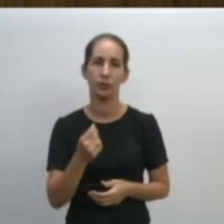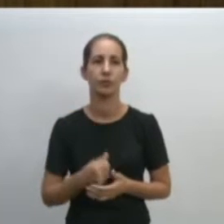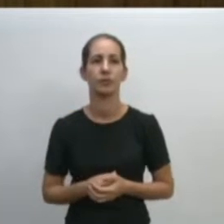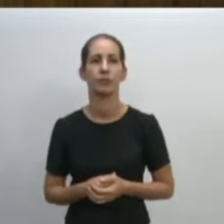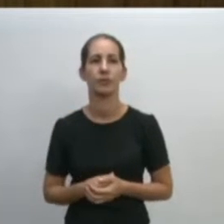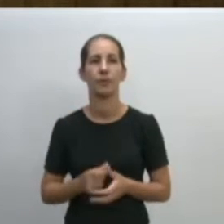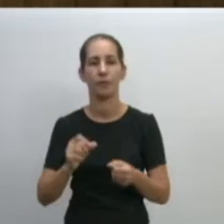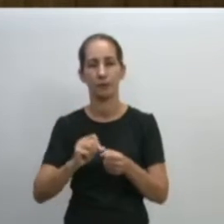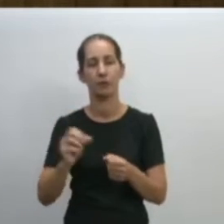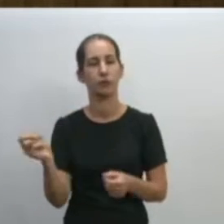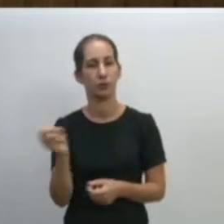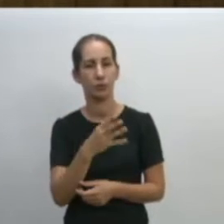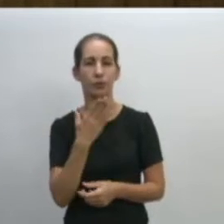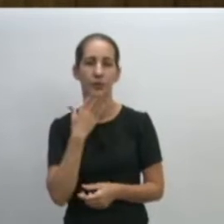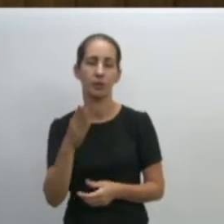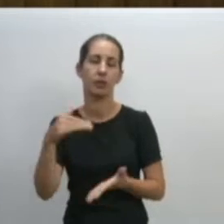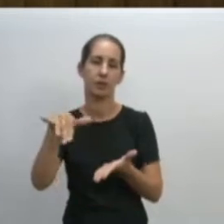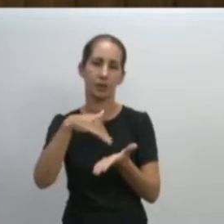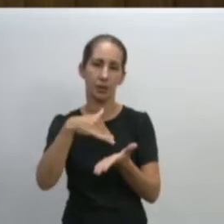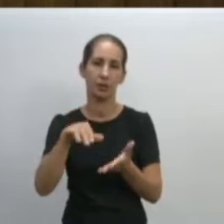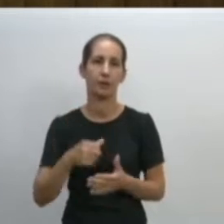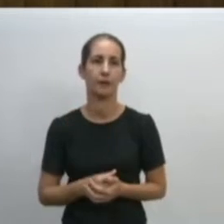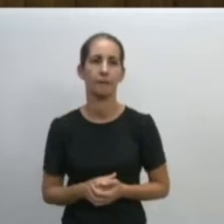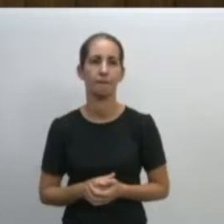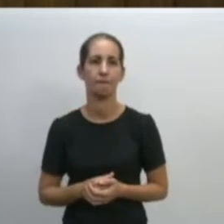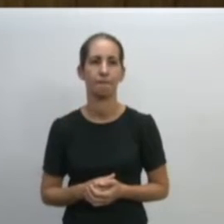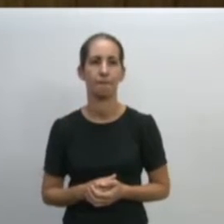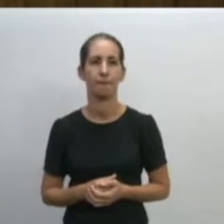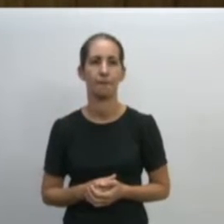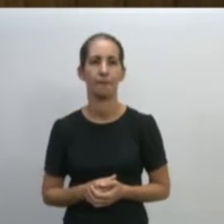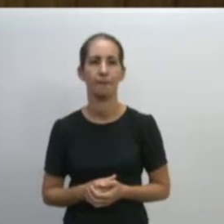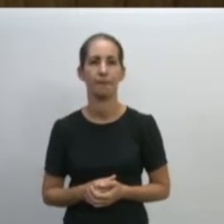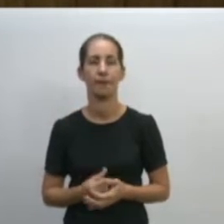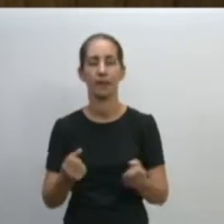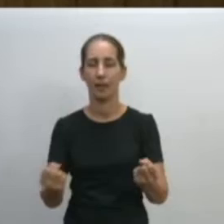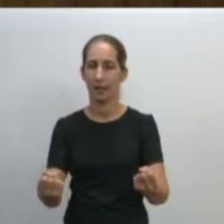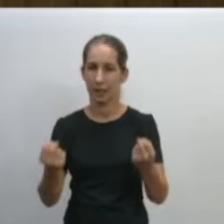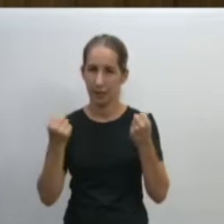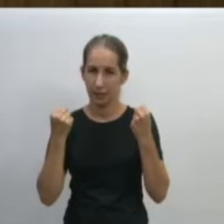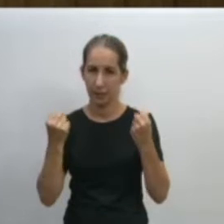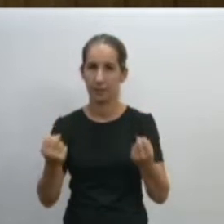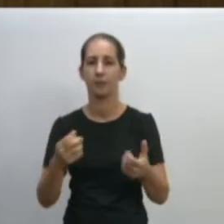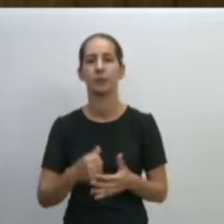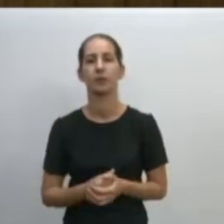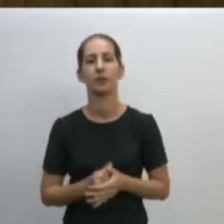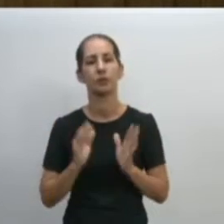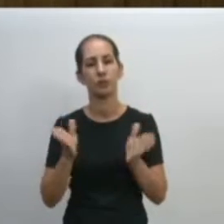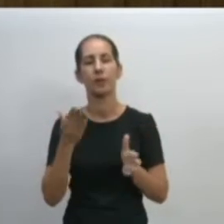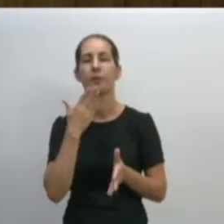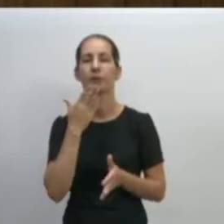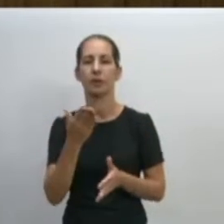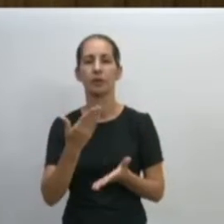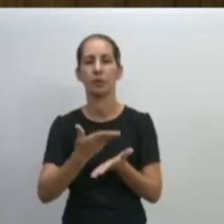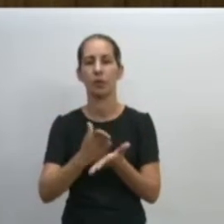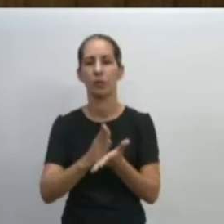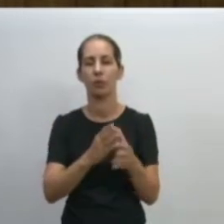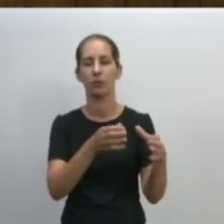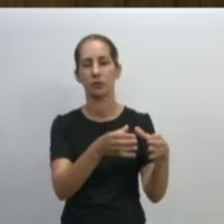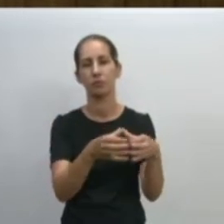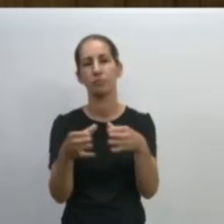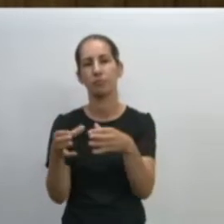aqui um novo apelo ao secretário, inclusive com relação às academias, né? A gente já solicitou algumas